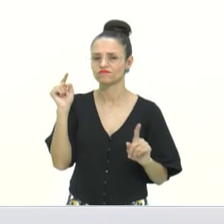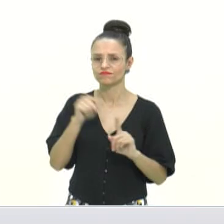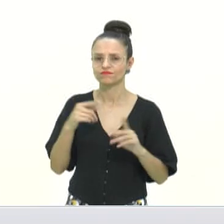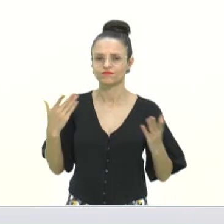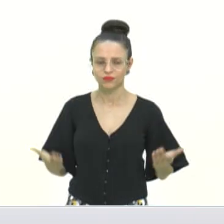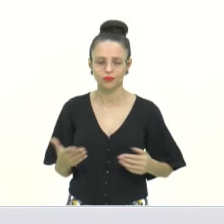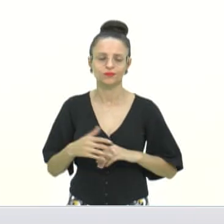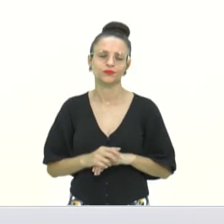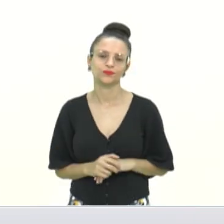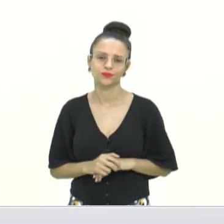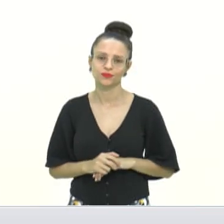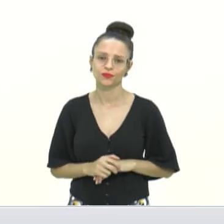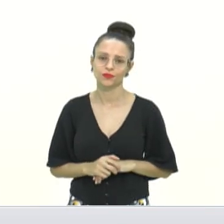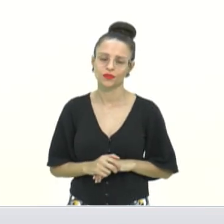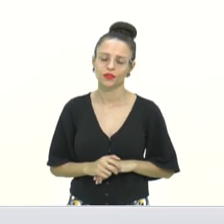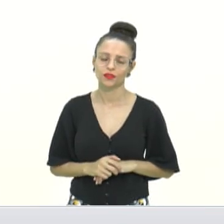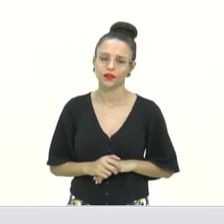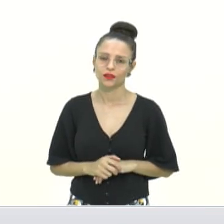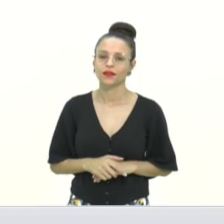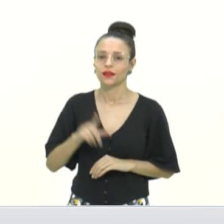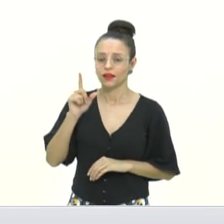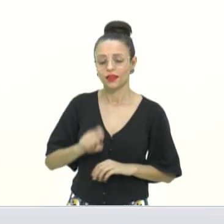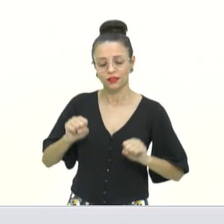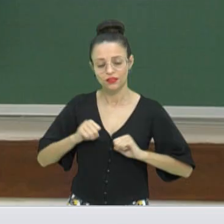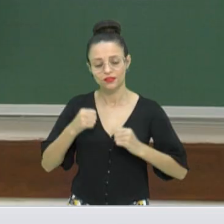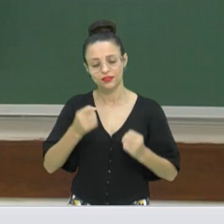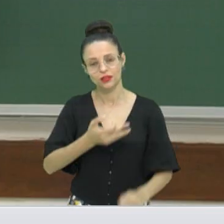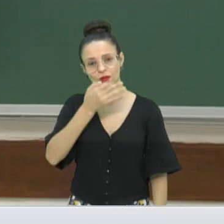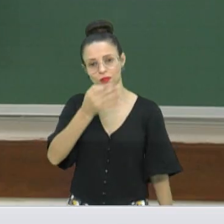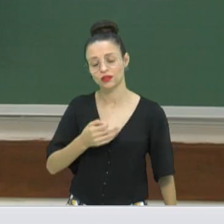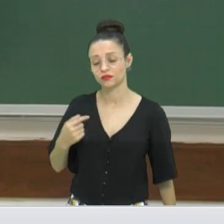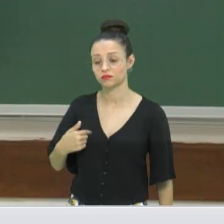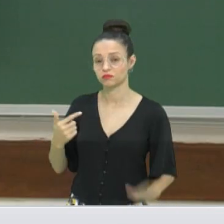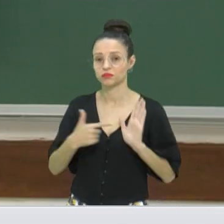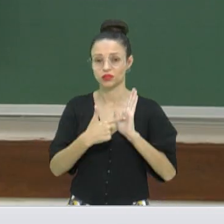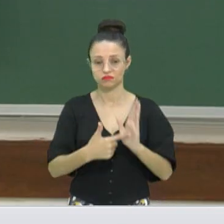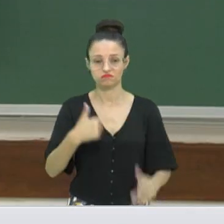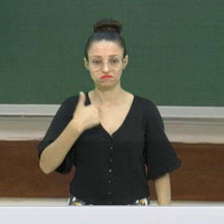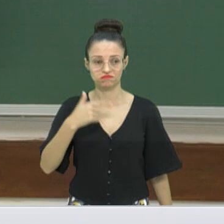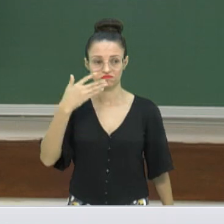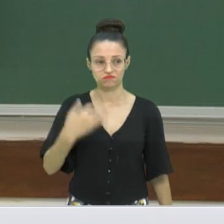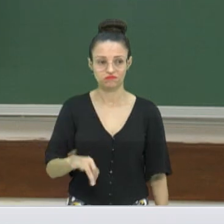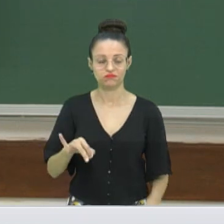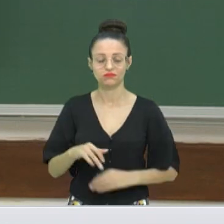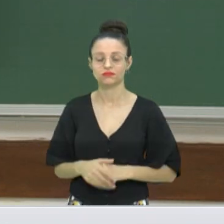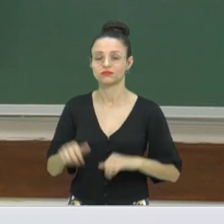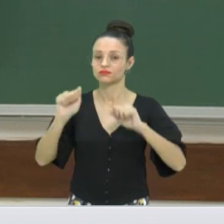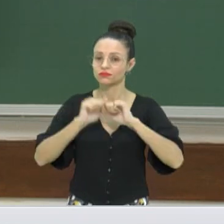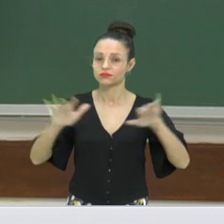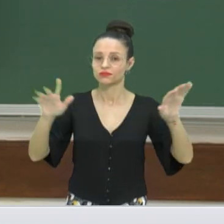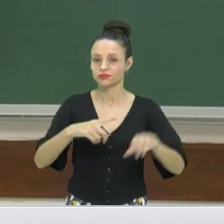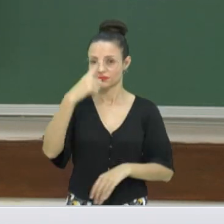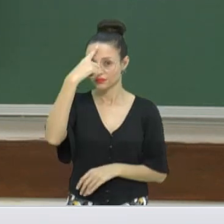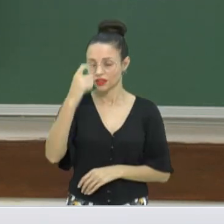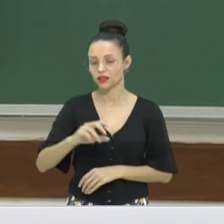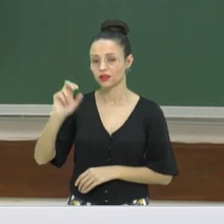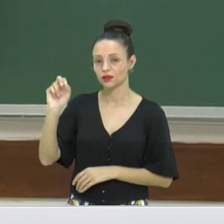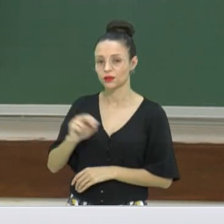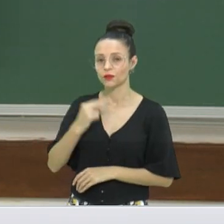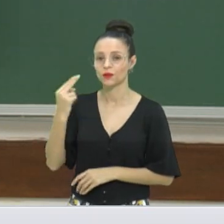A ideia é legitimar um ponto de vista, mostrar que você está certo. Propagar uma ideia